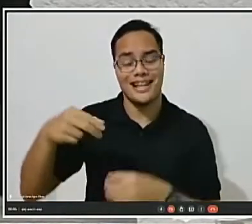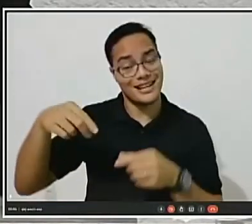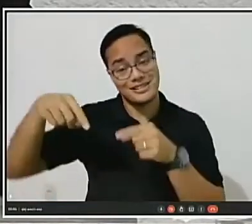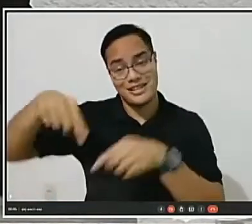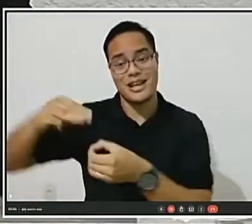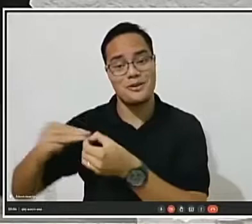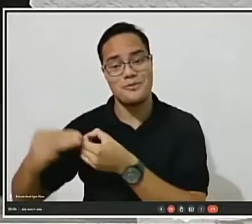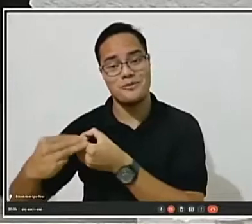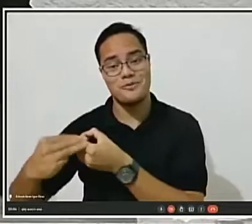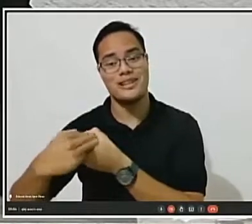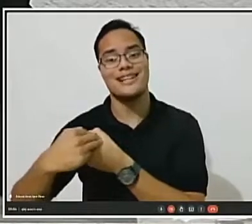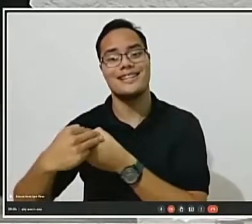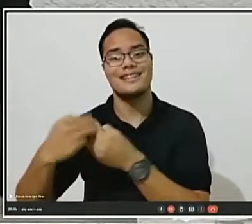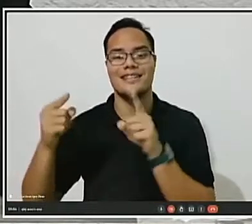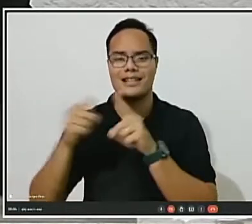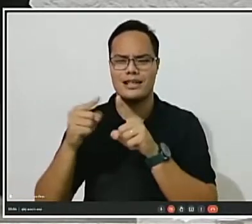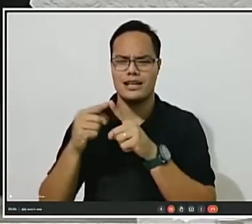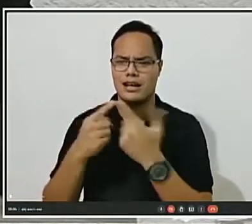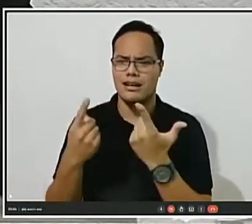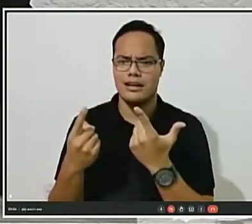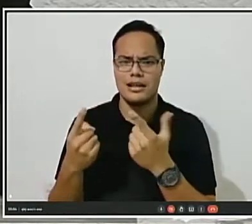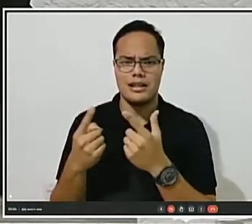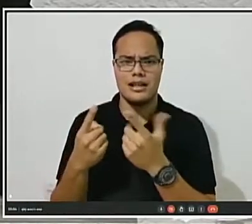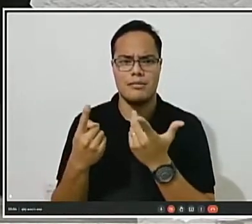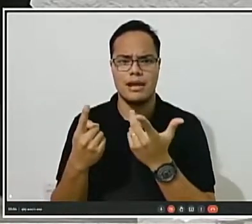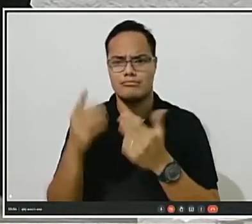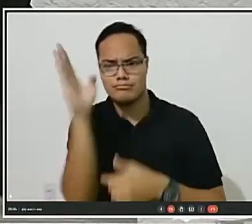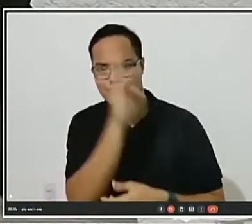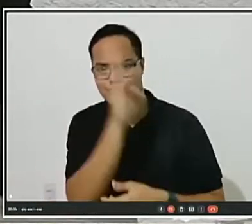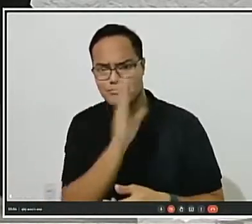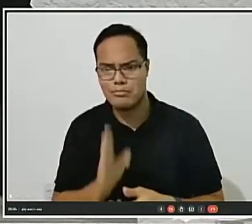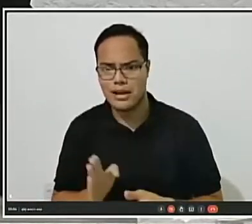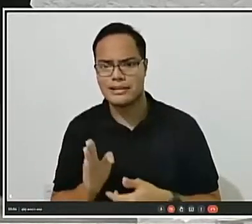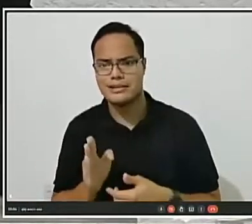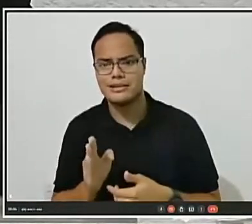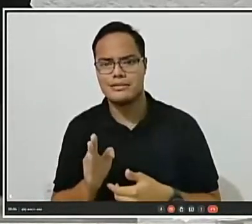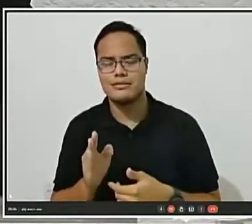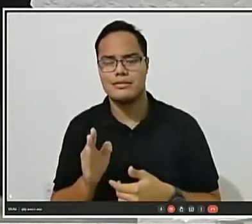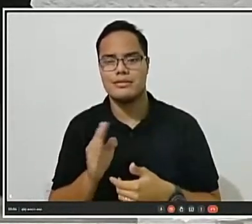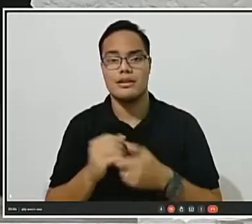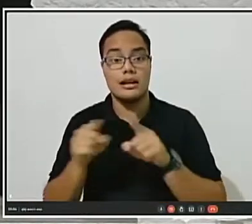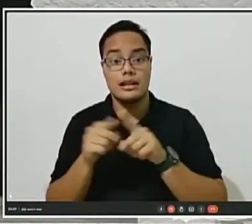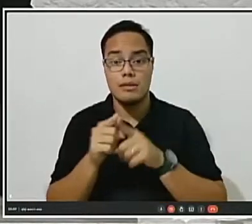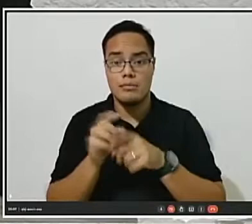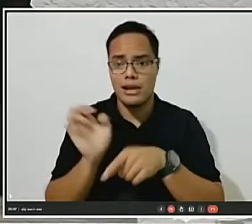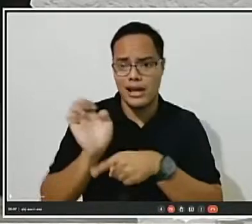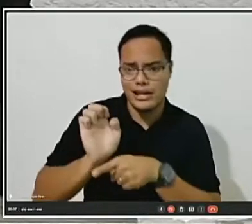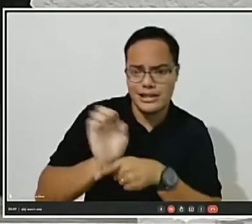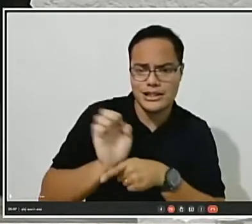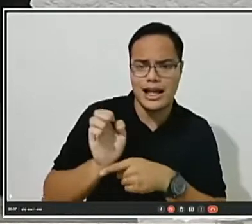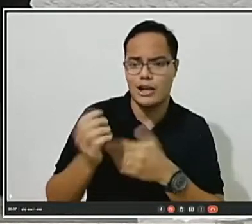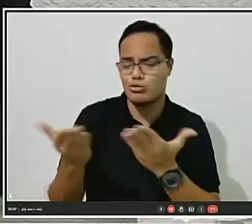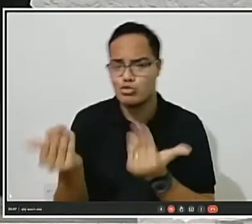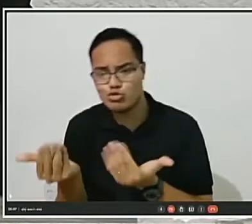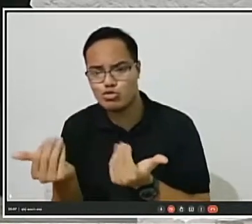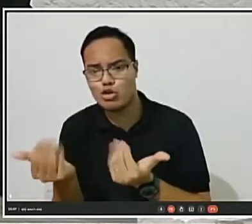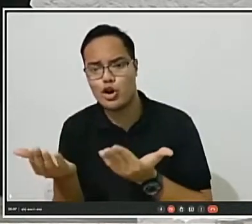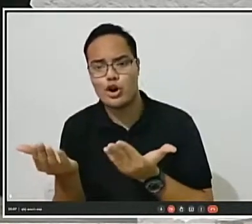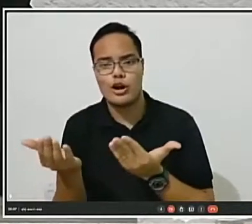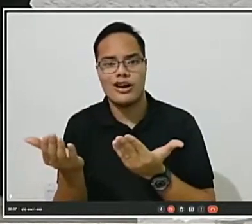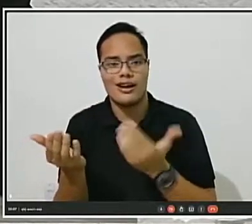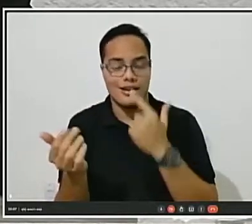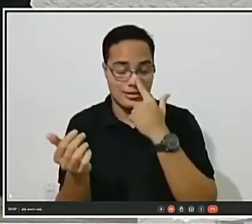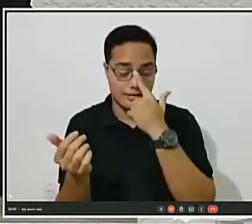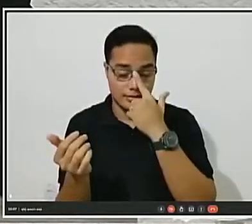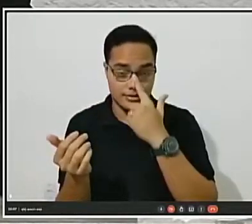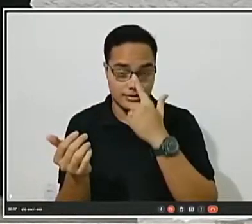nível municipal e intermunicipal, jogos escolares, estaduais, jogos da juventude e atuou